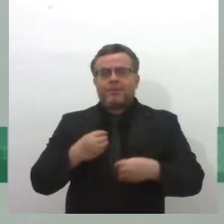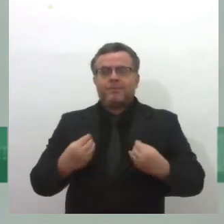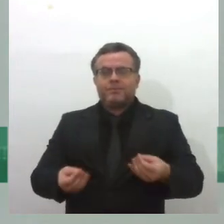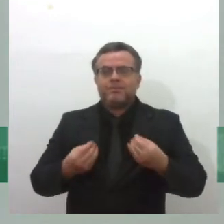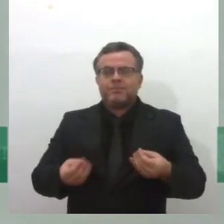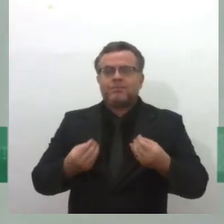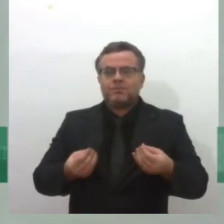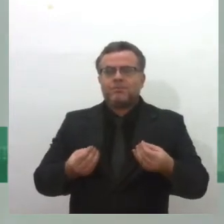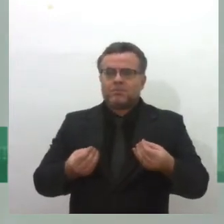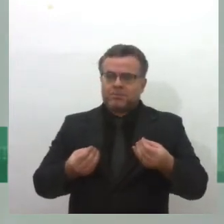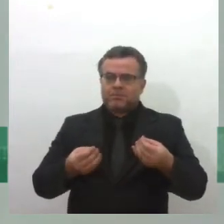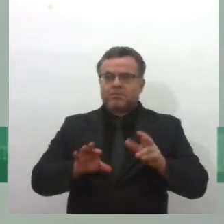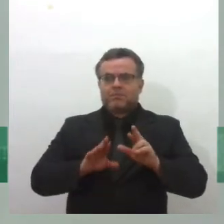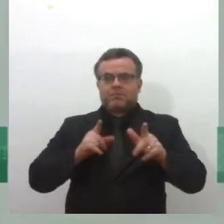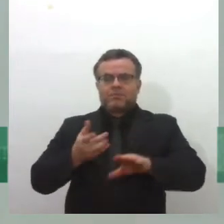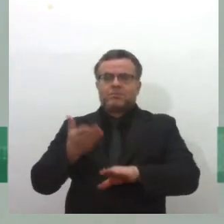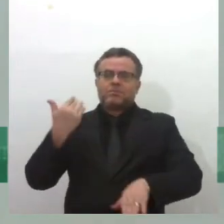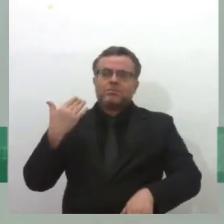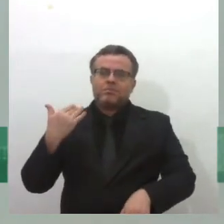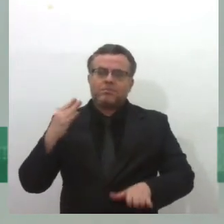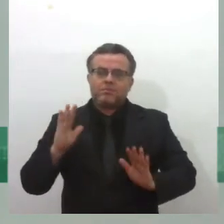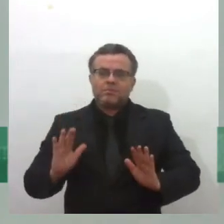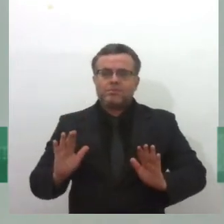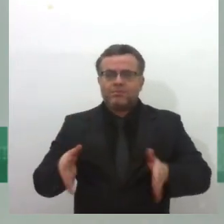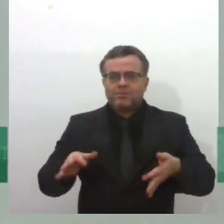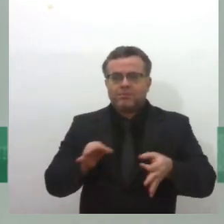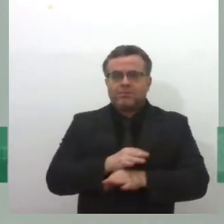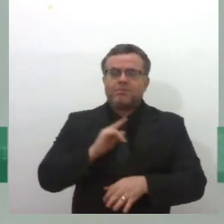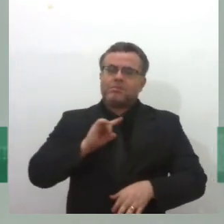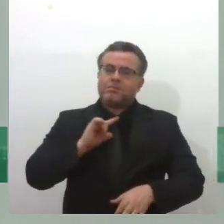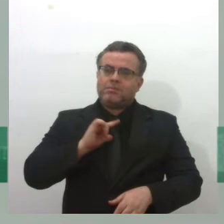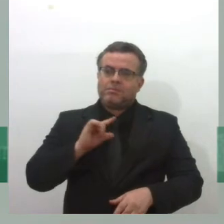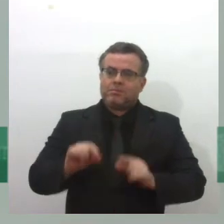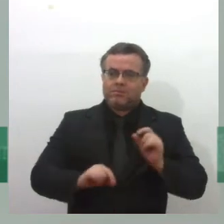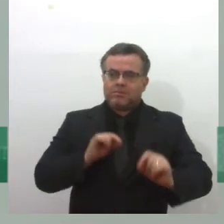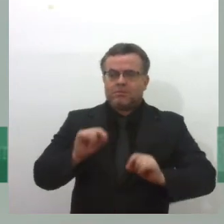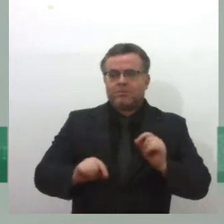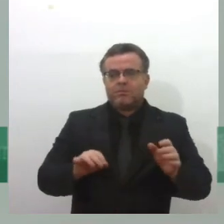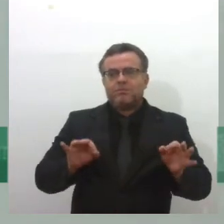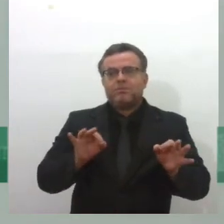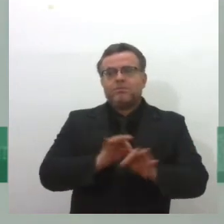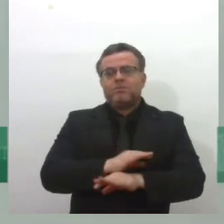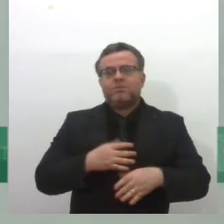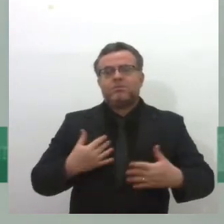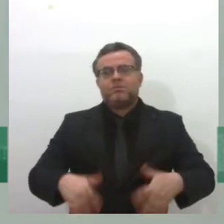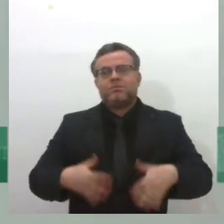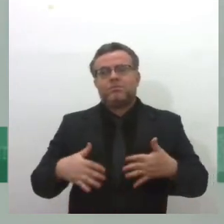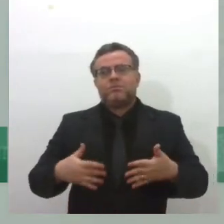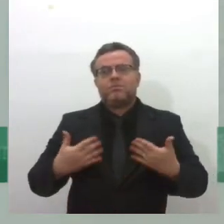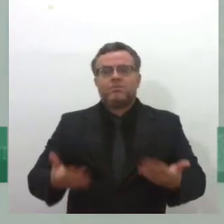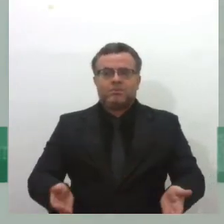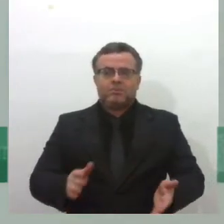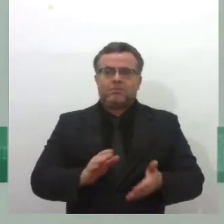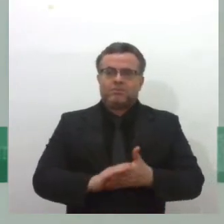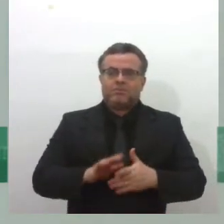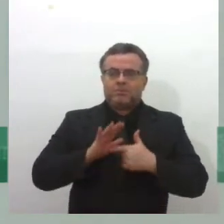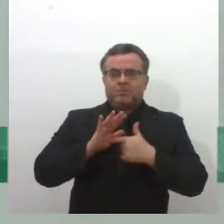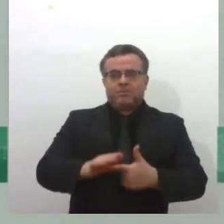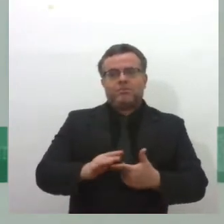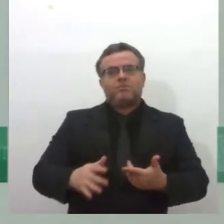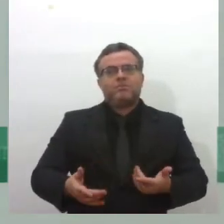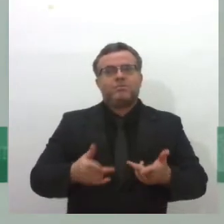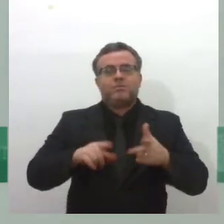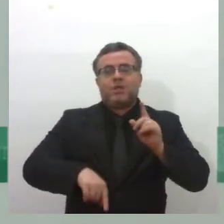havia antigamente. Mas existe a corrupção, né? A malversação, né, do recurso público, né,